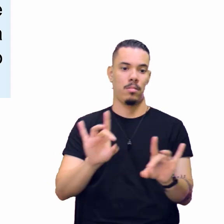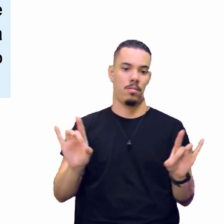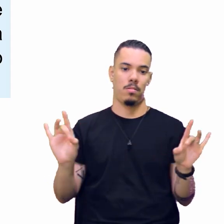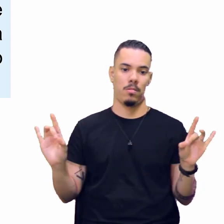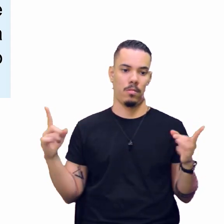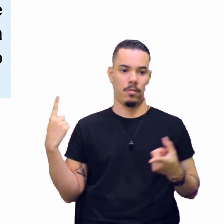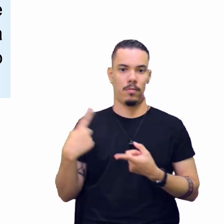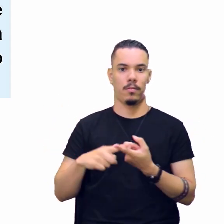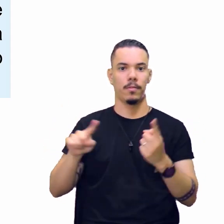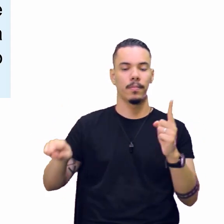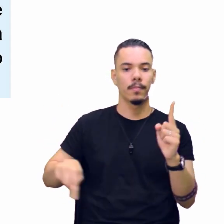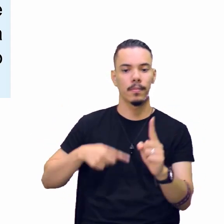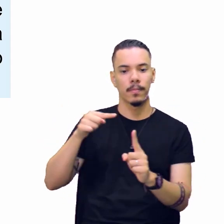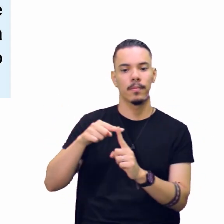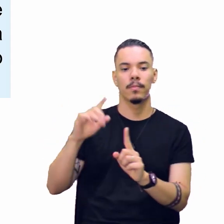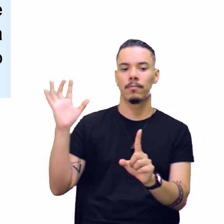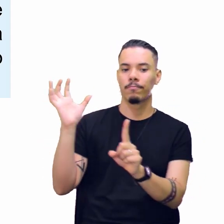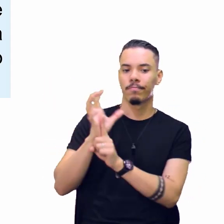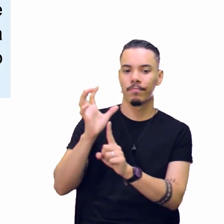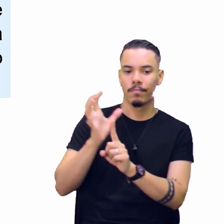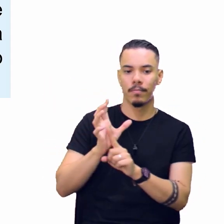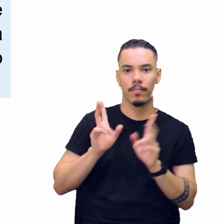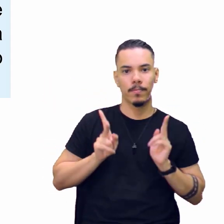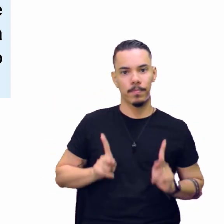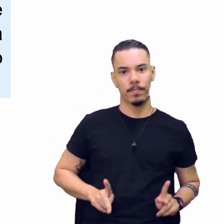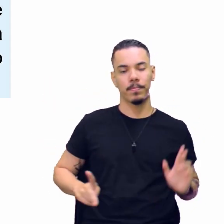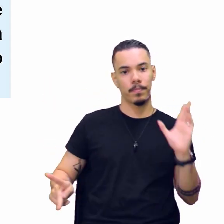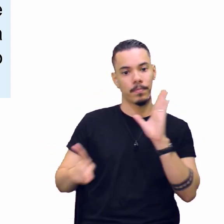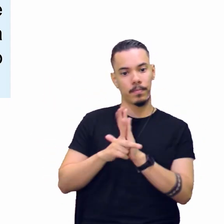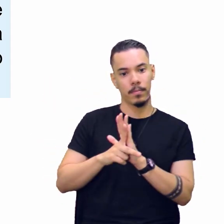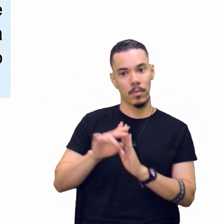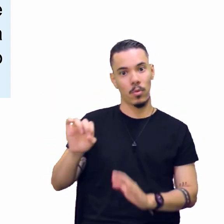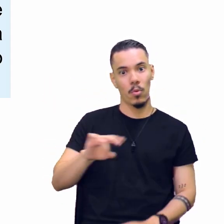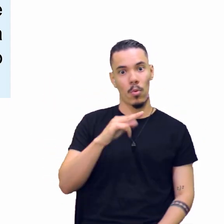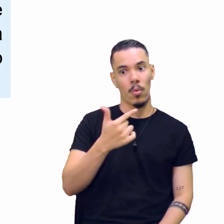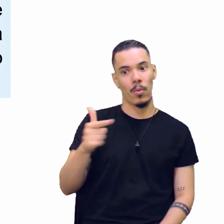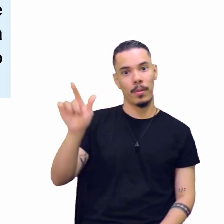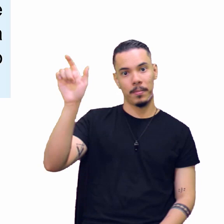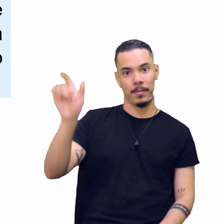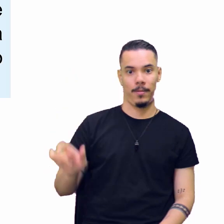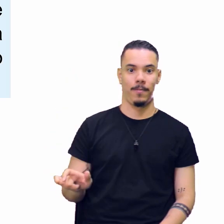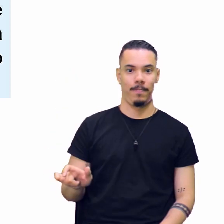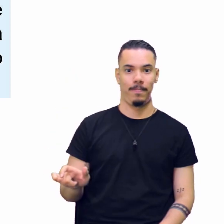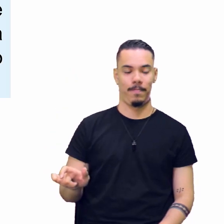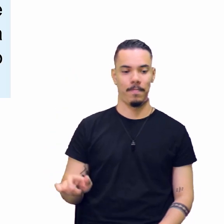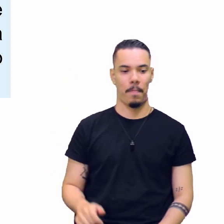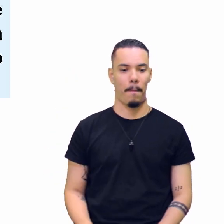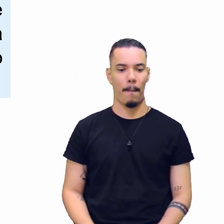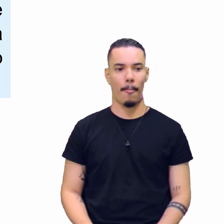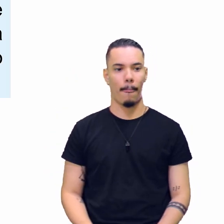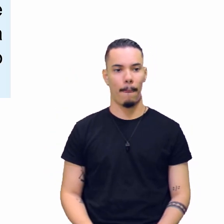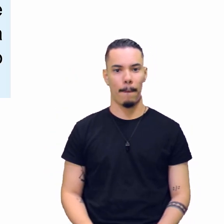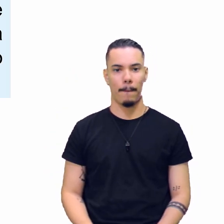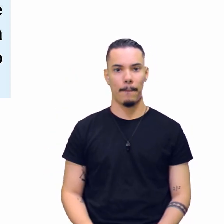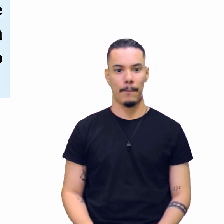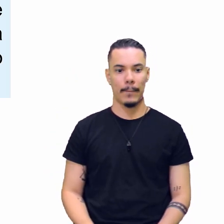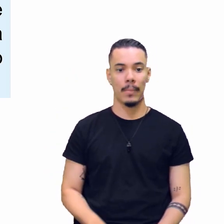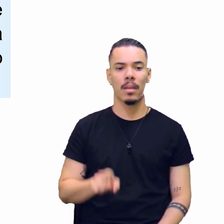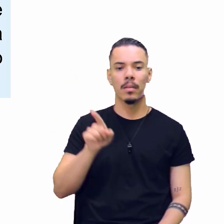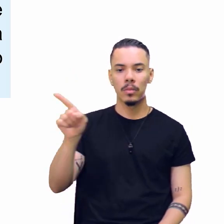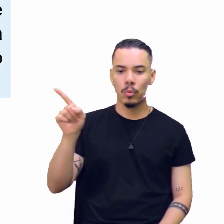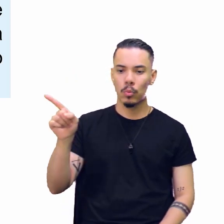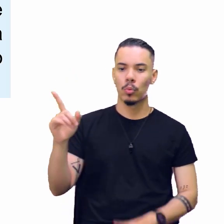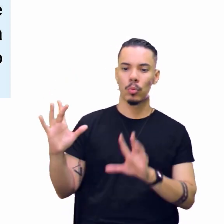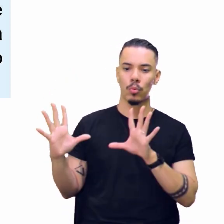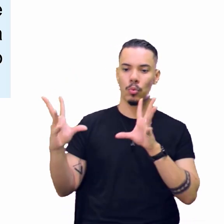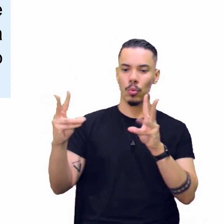com a finalidade de influenciar a posição do outro ou a própria. Isso aqui todos são